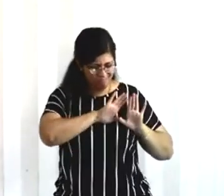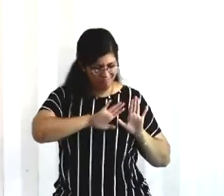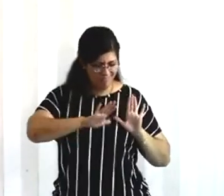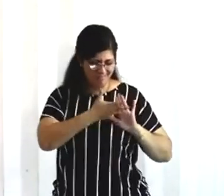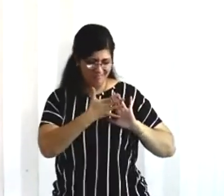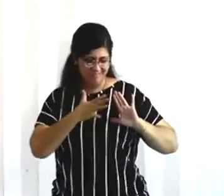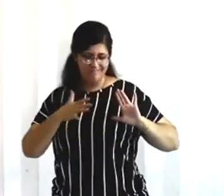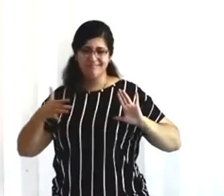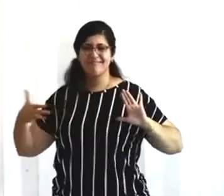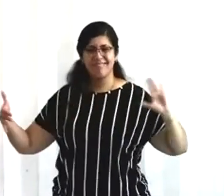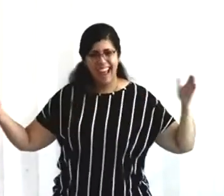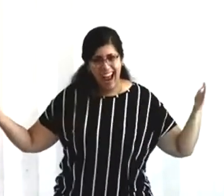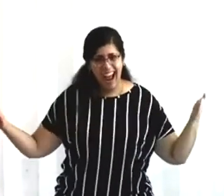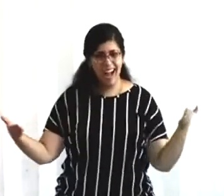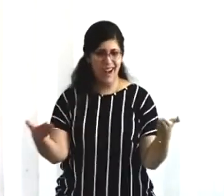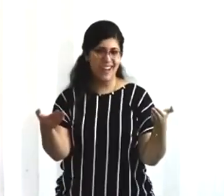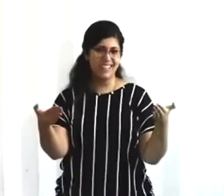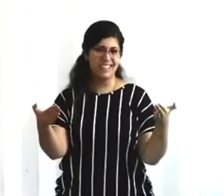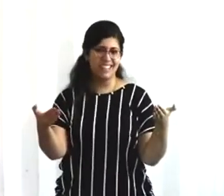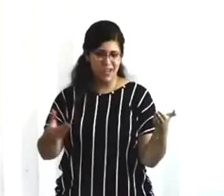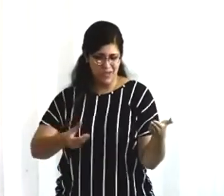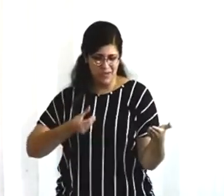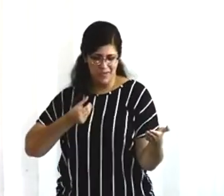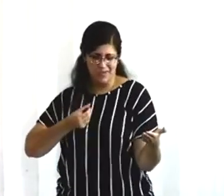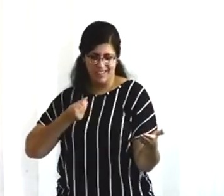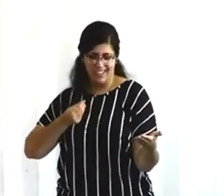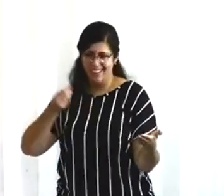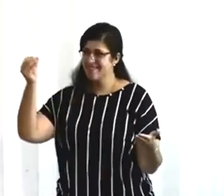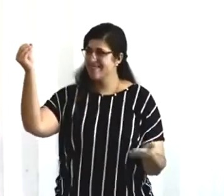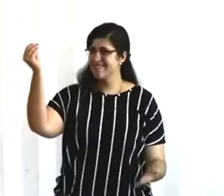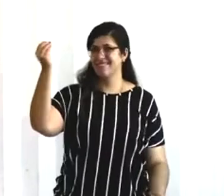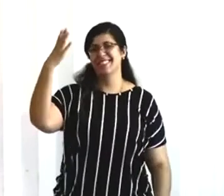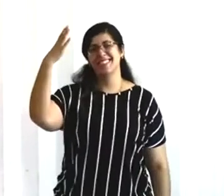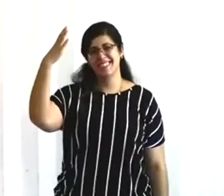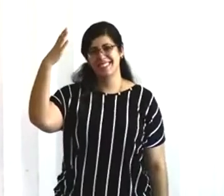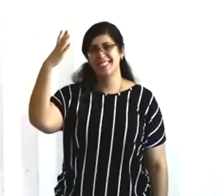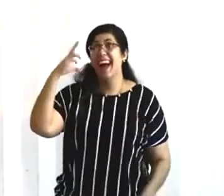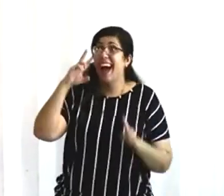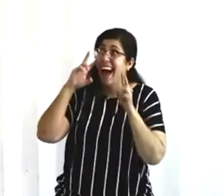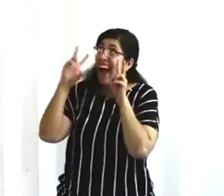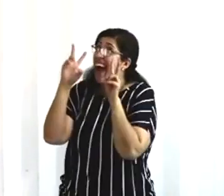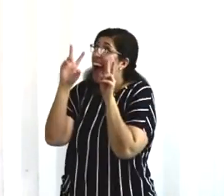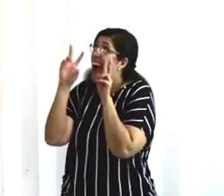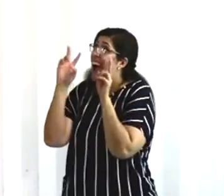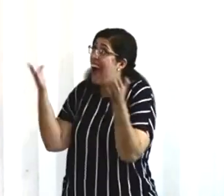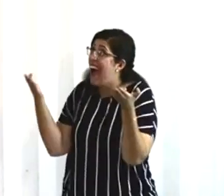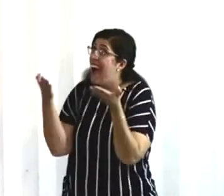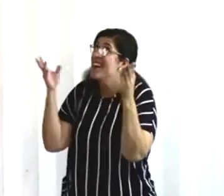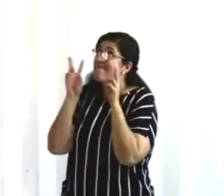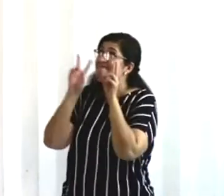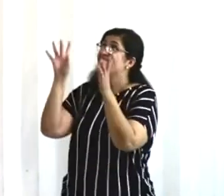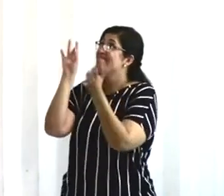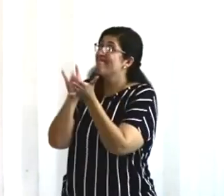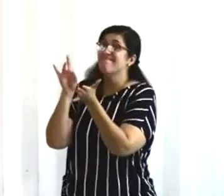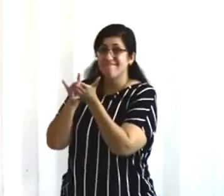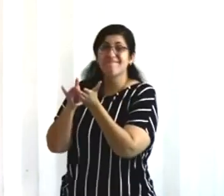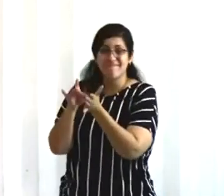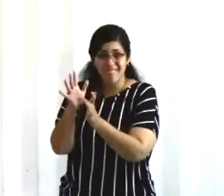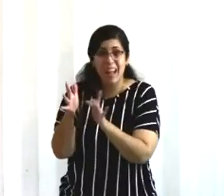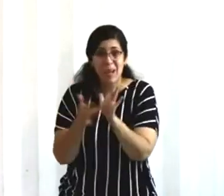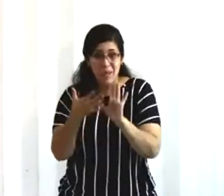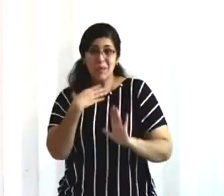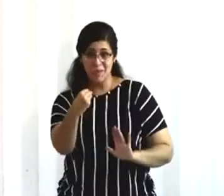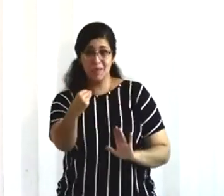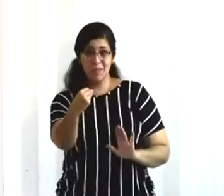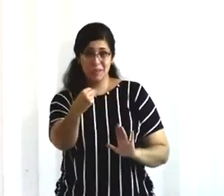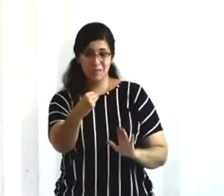coração para a luz, para enxergar o Filho Jesus. Uma passagem linda, eu